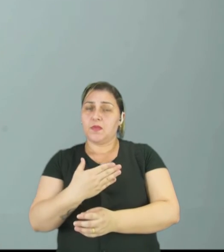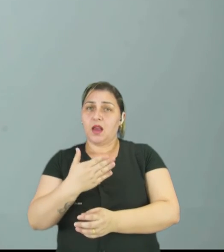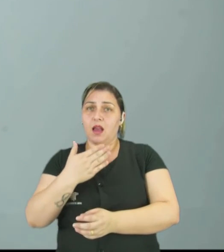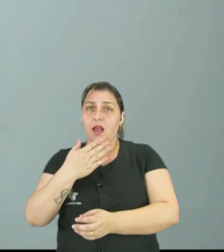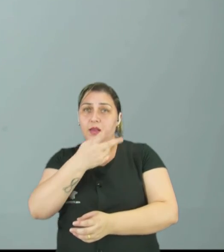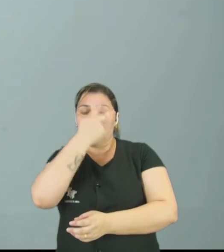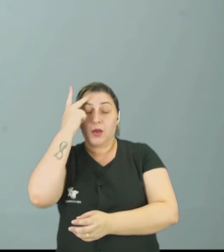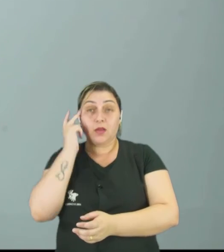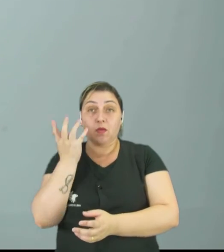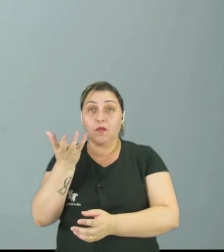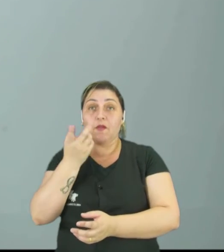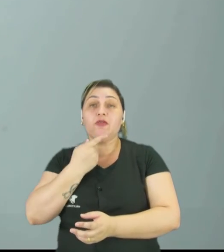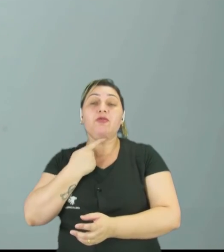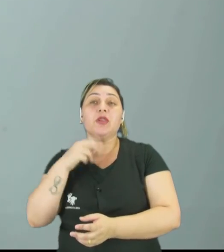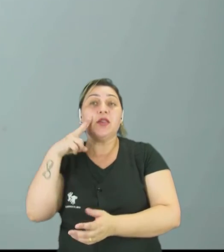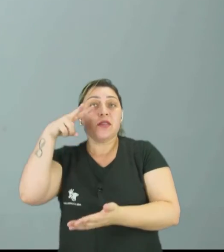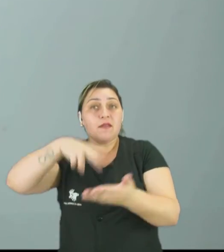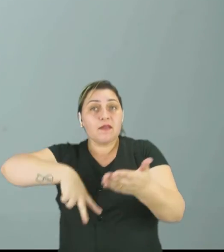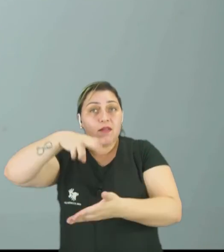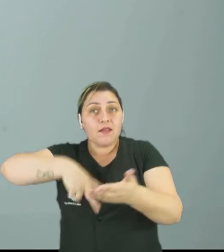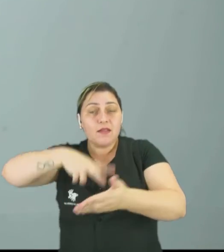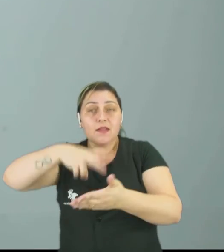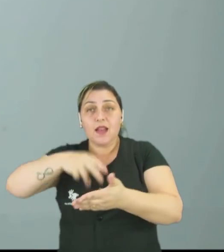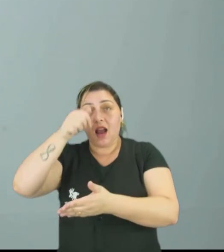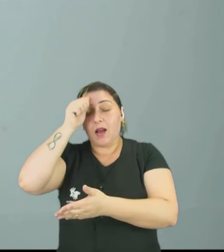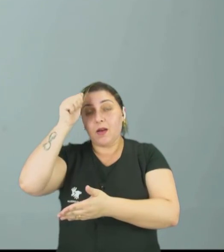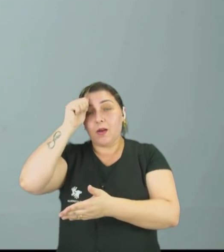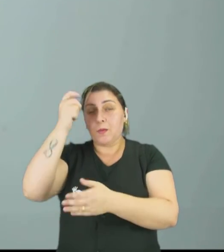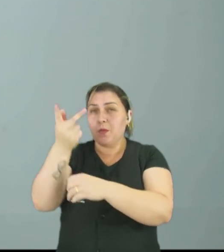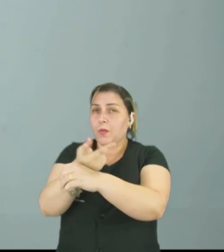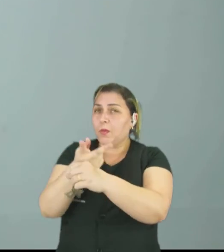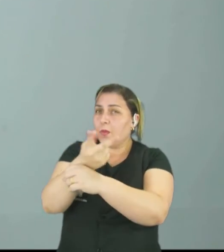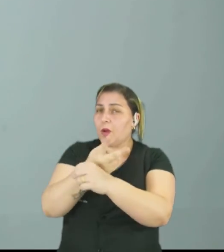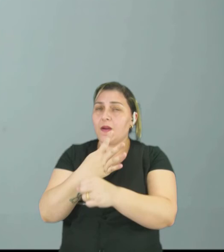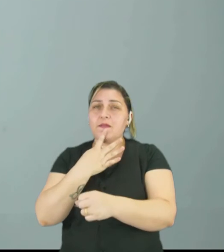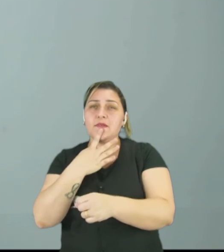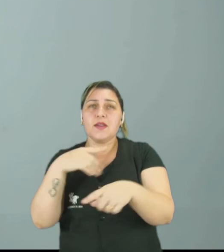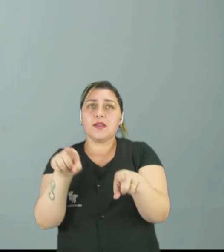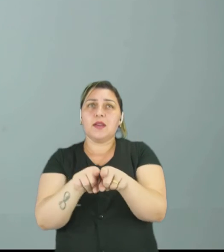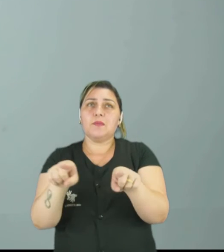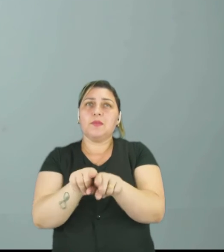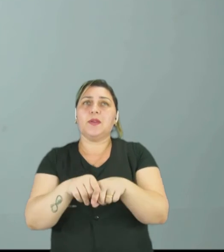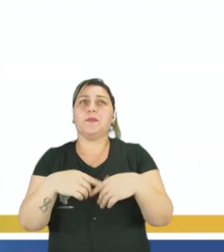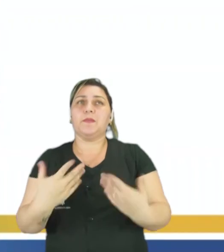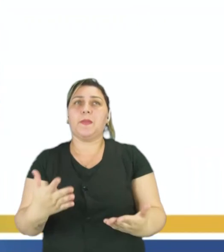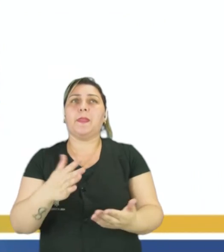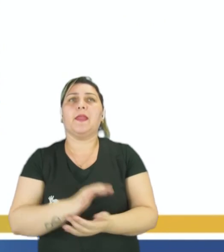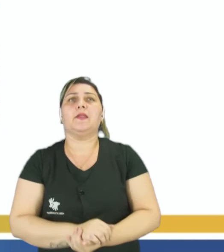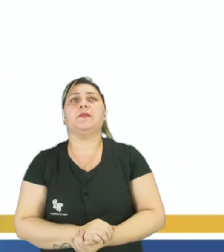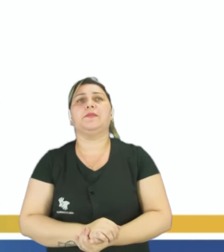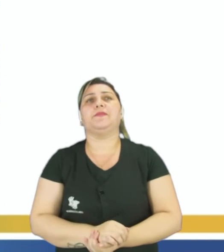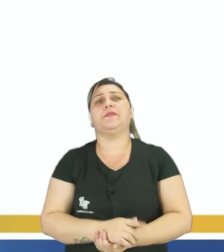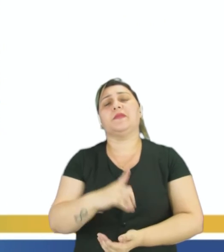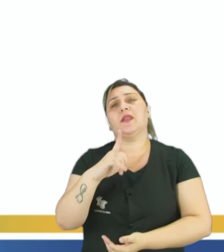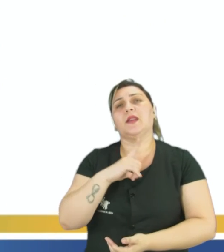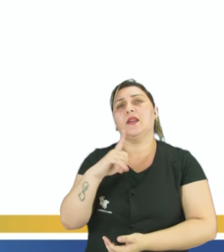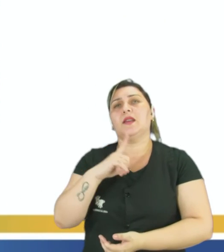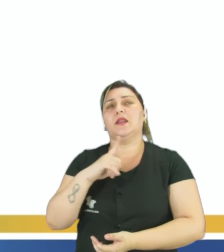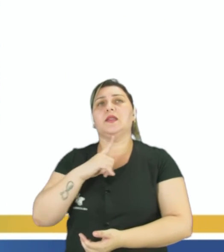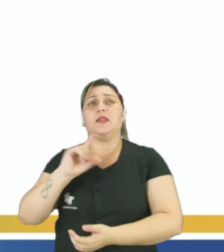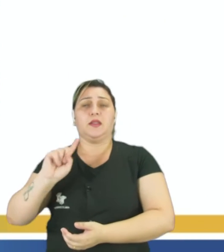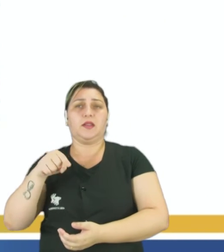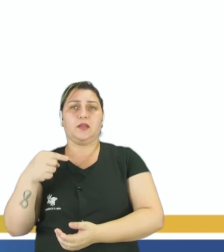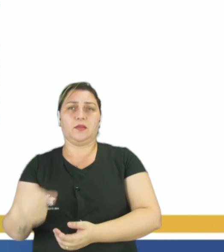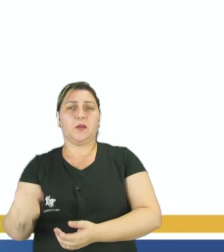o interesse de ler, de ver a obra, tá? De procurar conhecer também. E tem aqui também